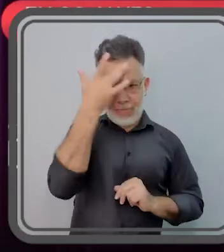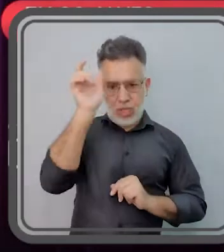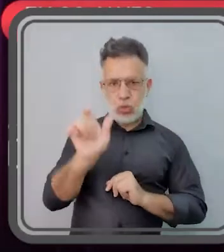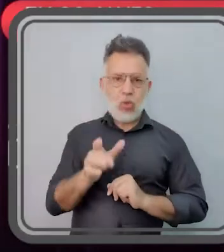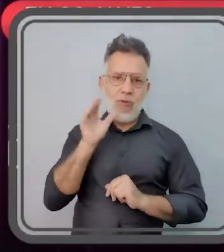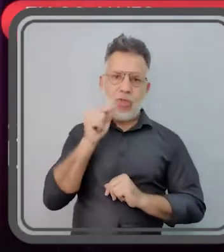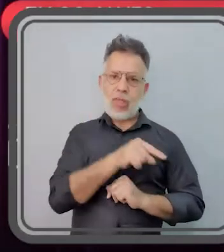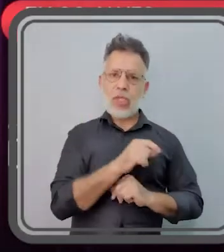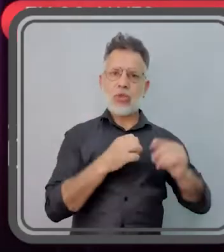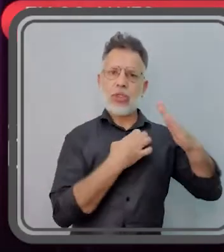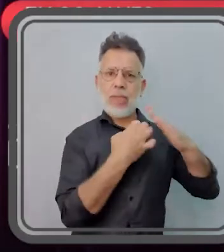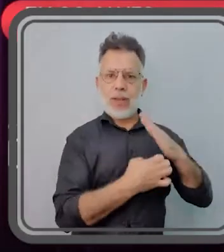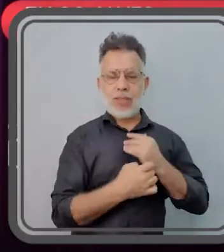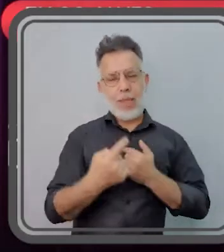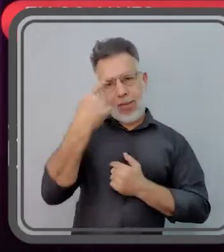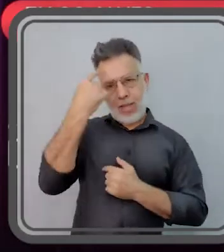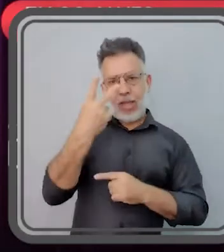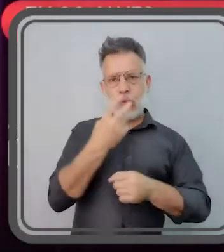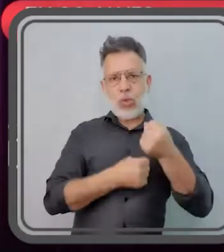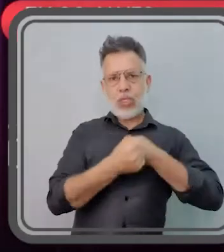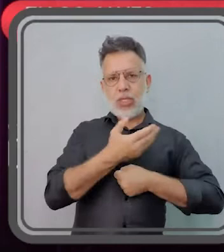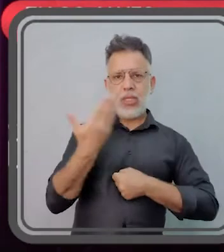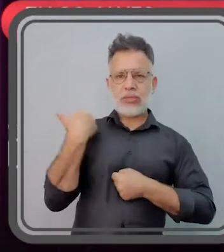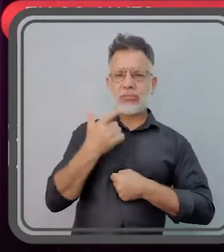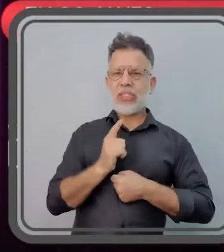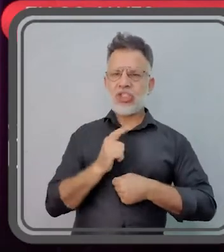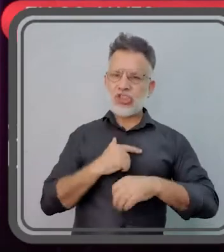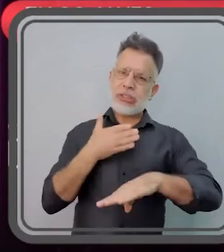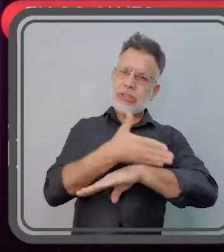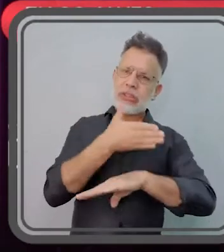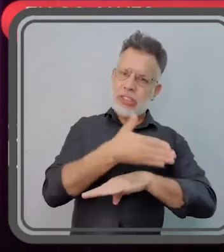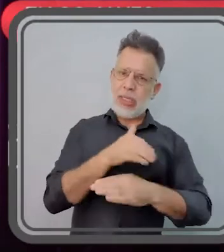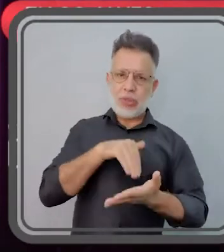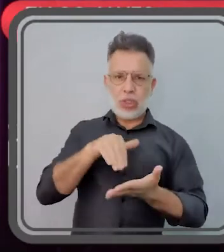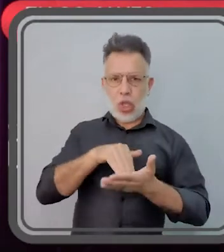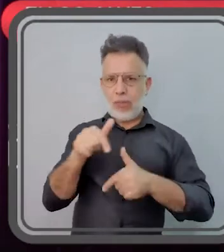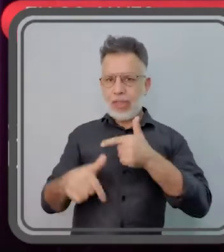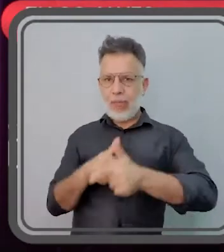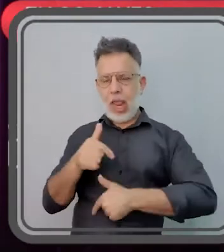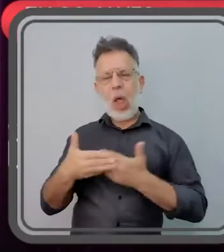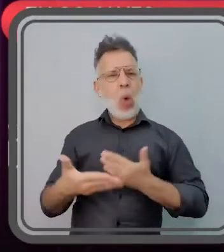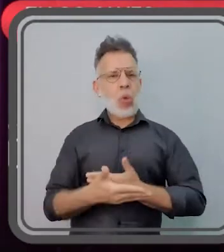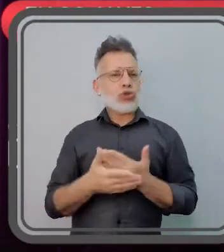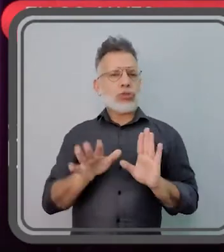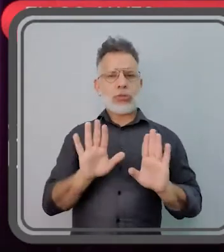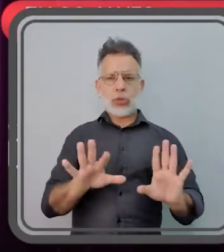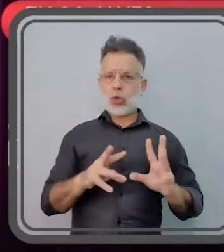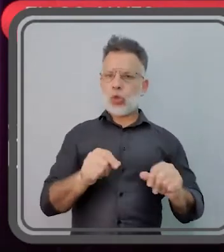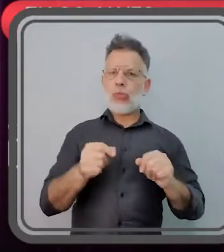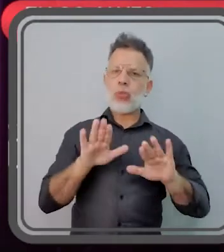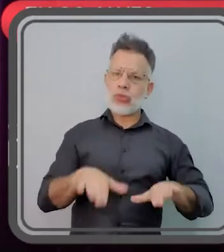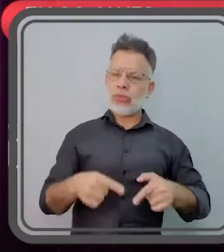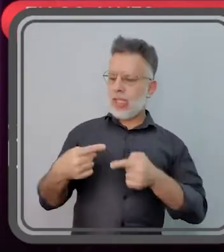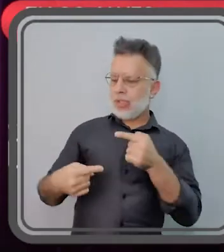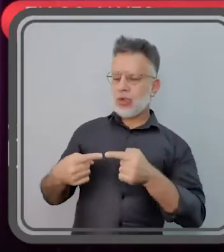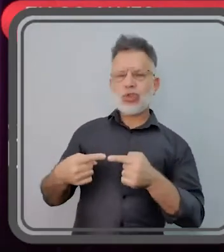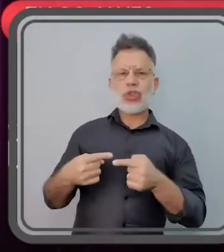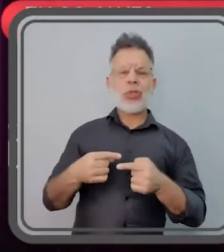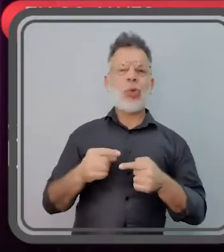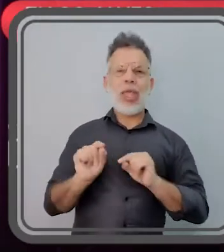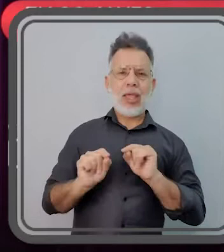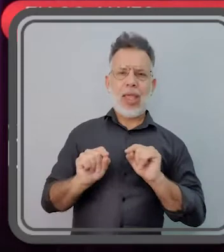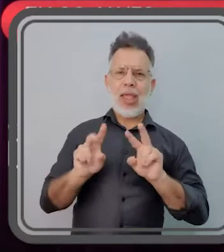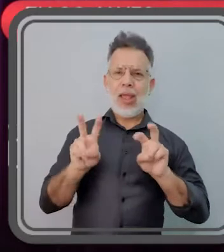colaboradores, né? Então, pensar que há 2 anos atrás você tinha que ir para o escritório trabalhar e hoje todo mundo está discutindo modelos híbridos.